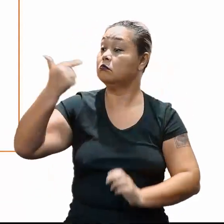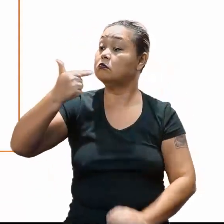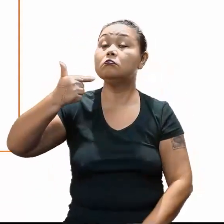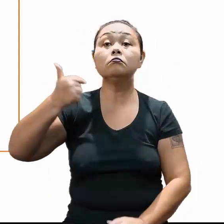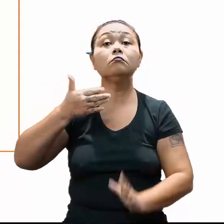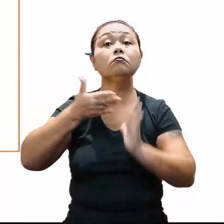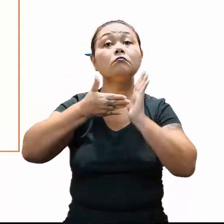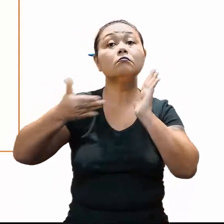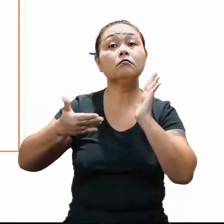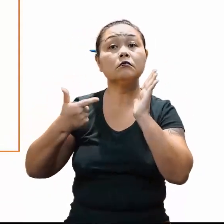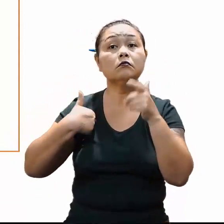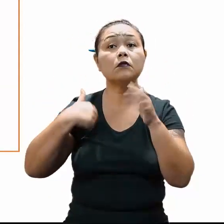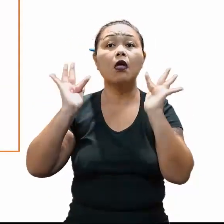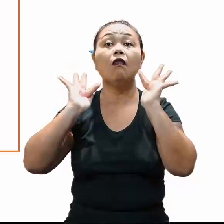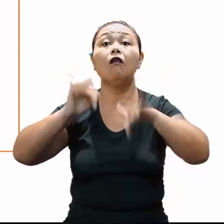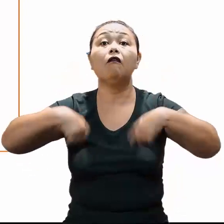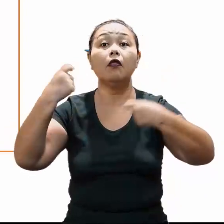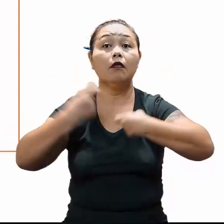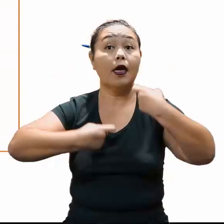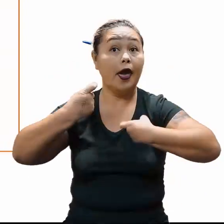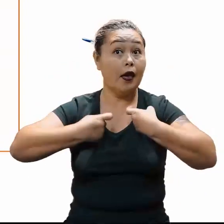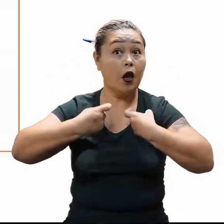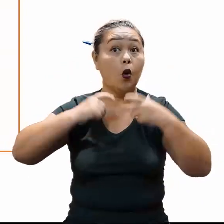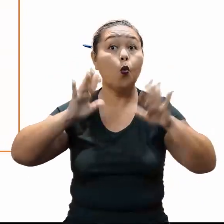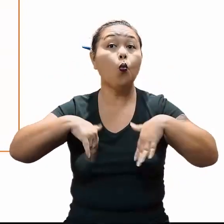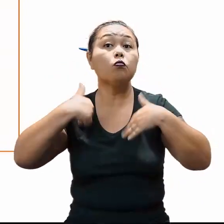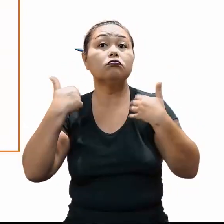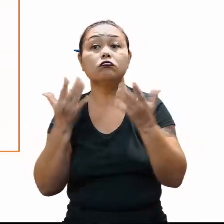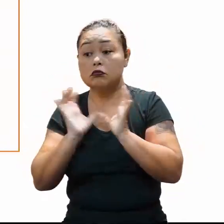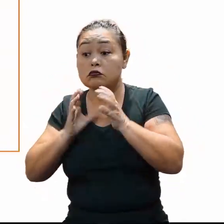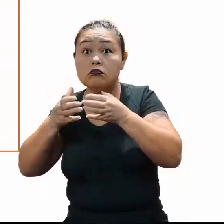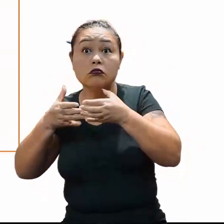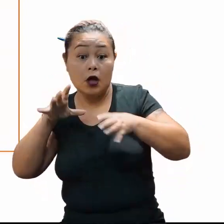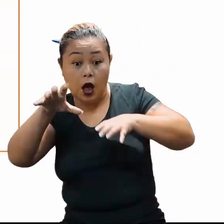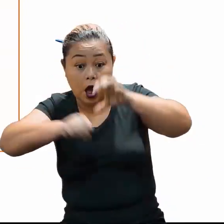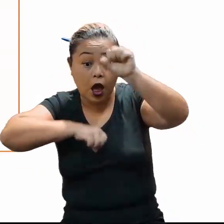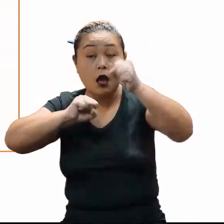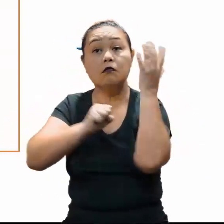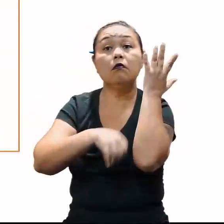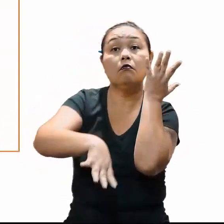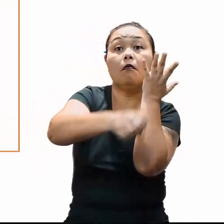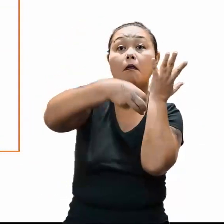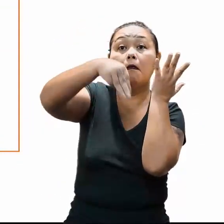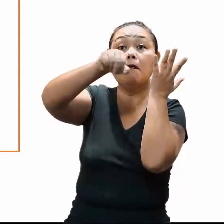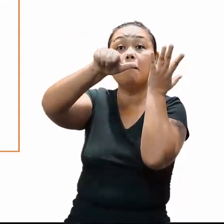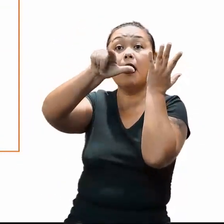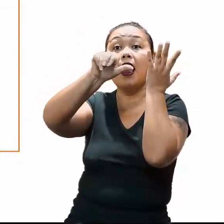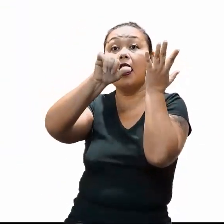ele acaba com o final da guerra, quando os aliados retomam os seringais da Malásia.